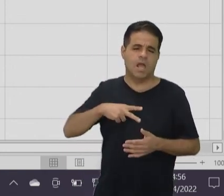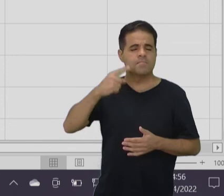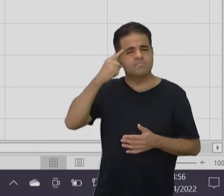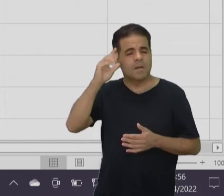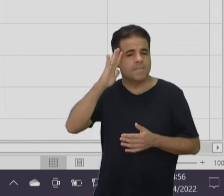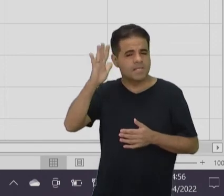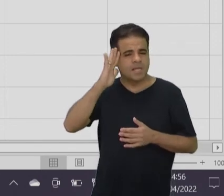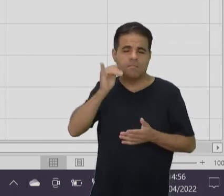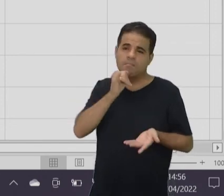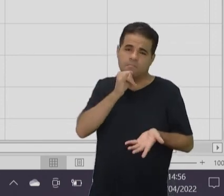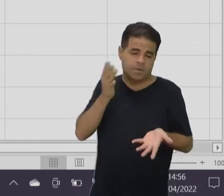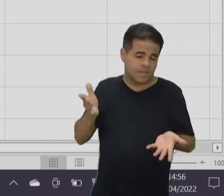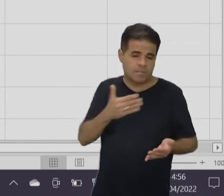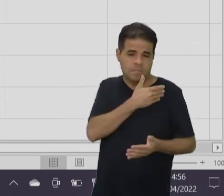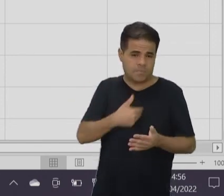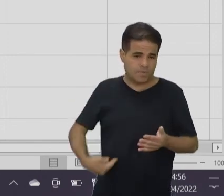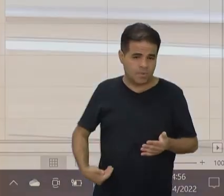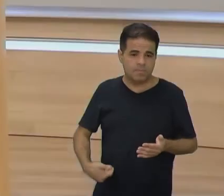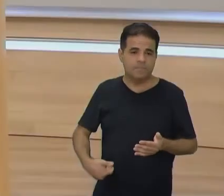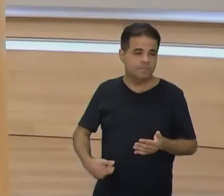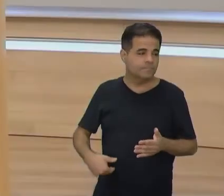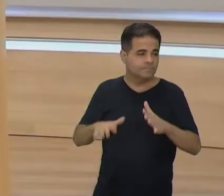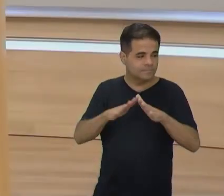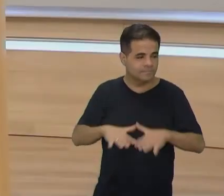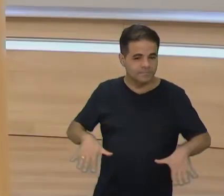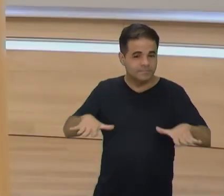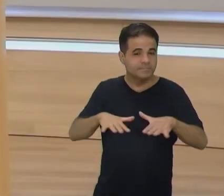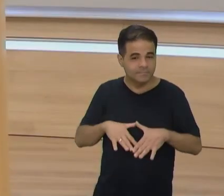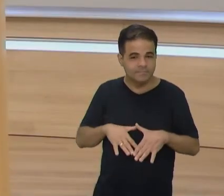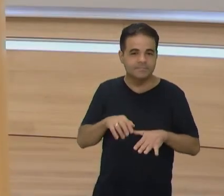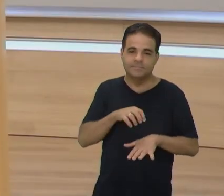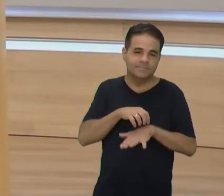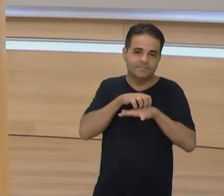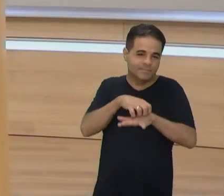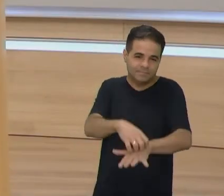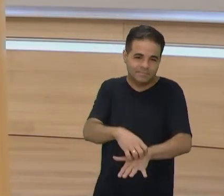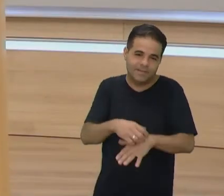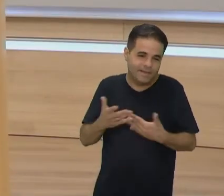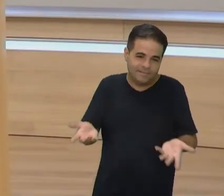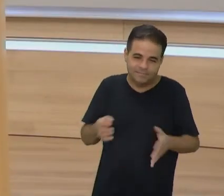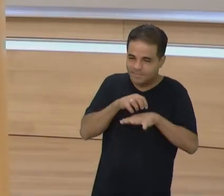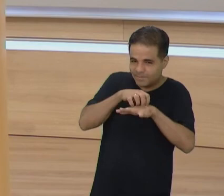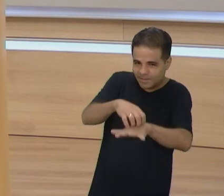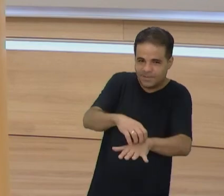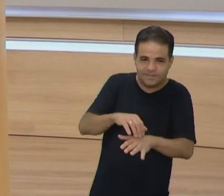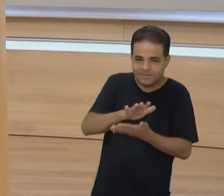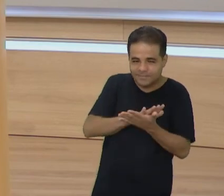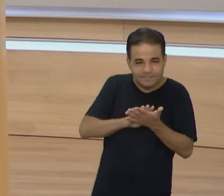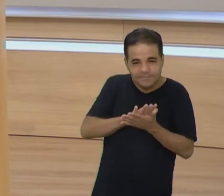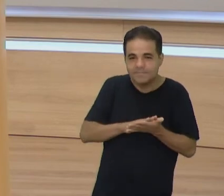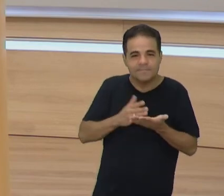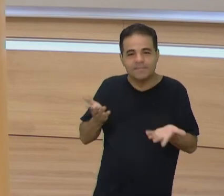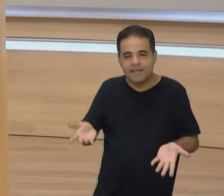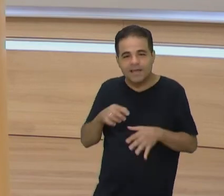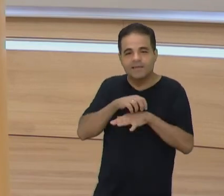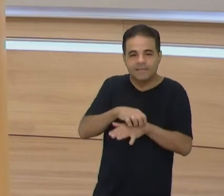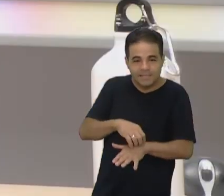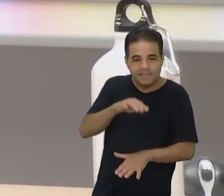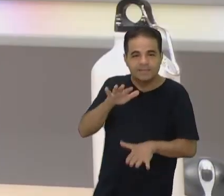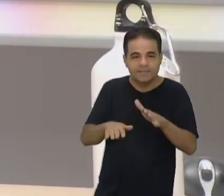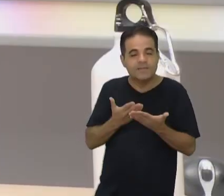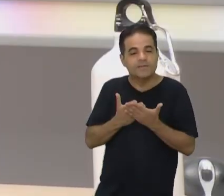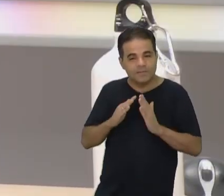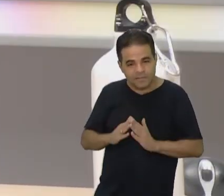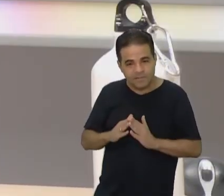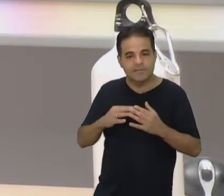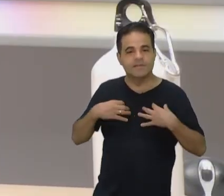na creche, se fosse numa creche pública, ela só você estaria pagando mais o transporte. E talvez a comidinha. Talvez a comidinha, porque dependendo da creche, pede para